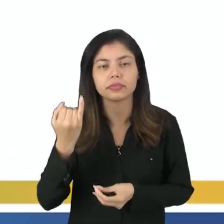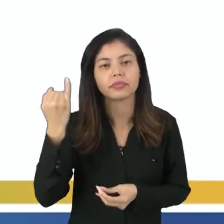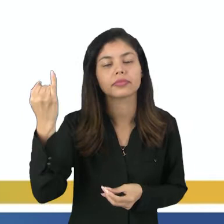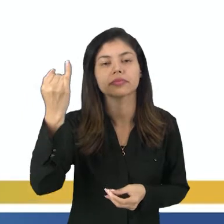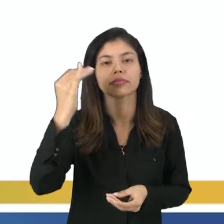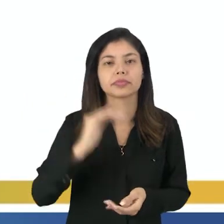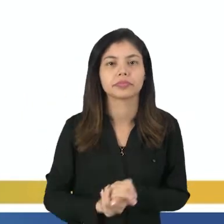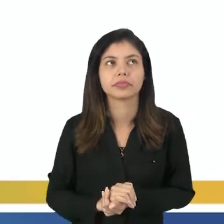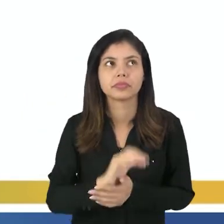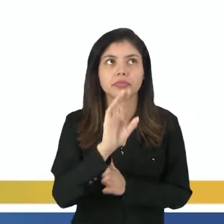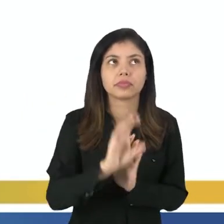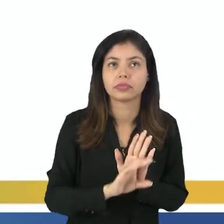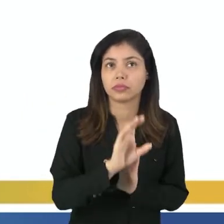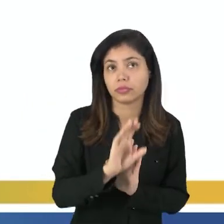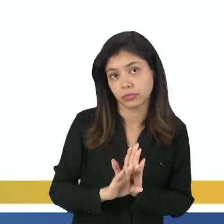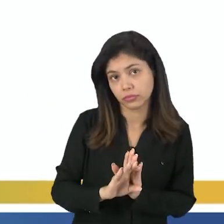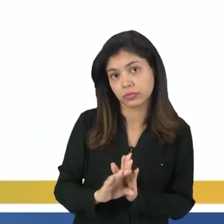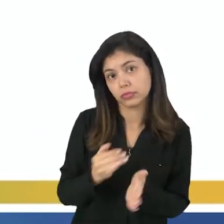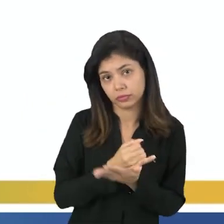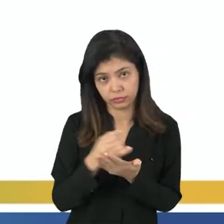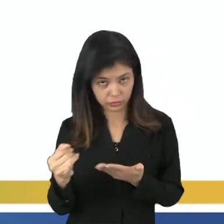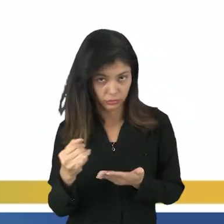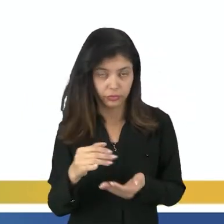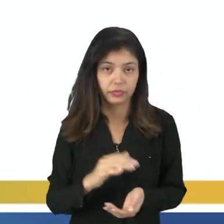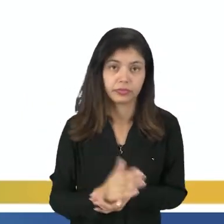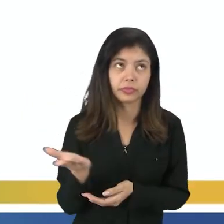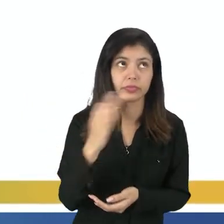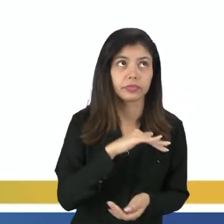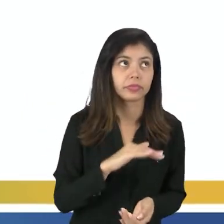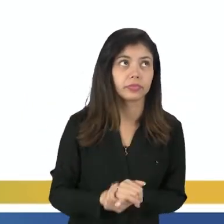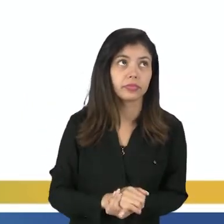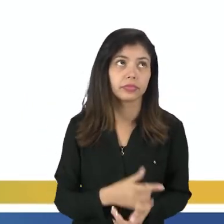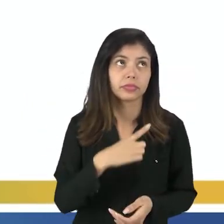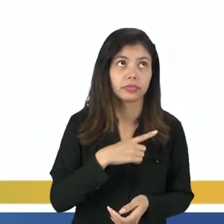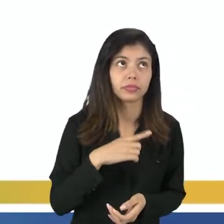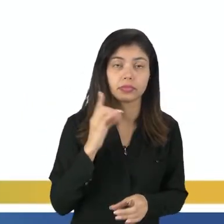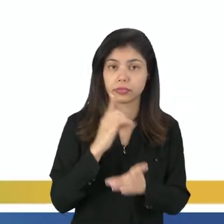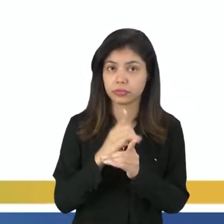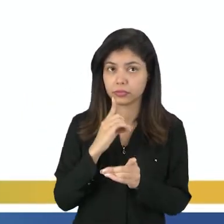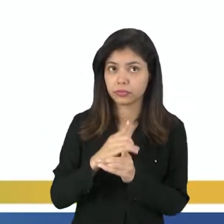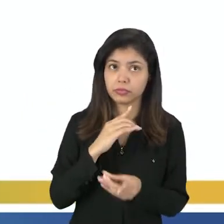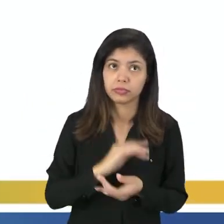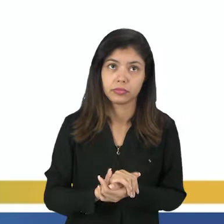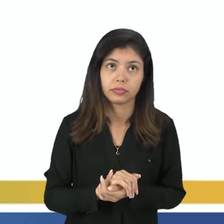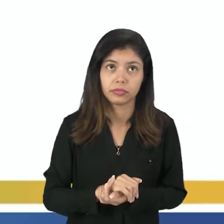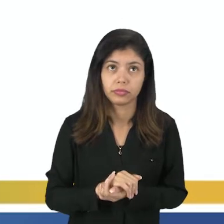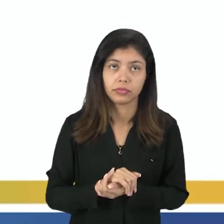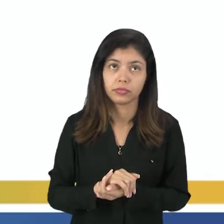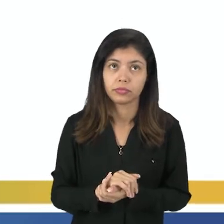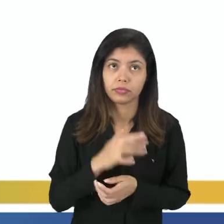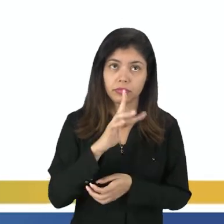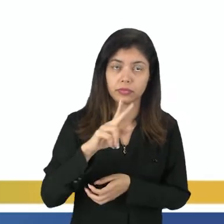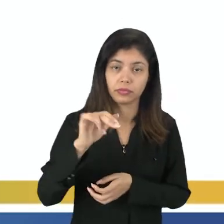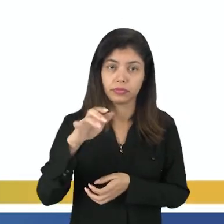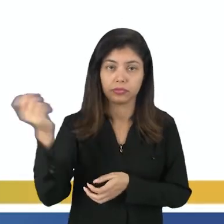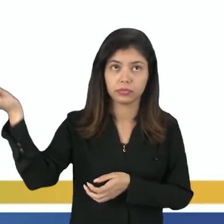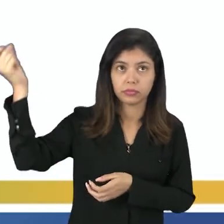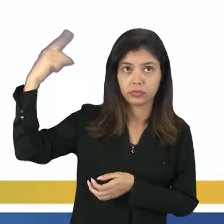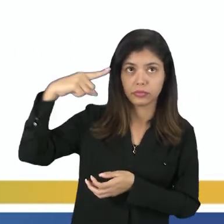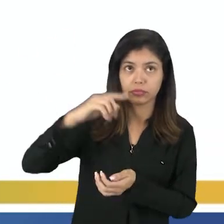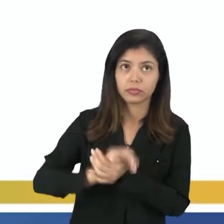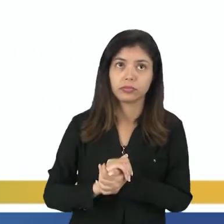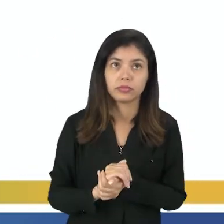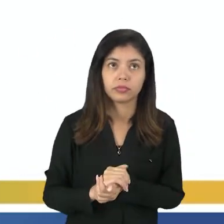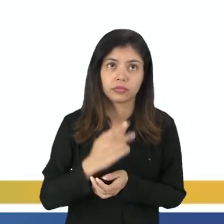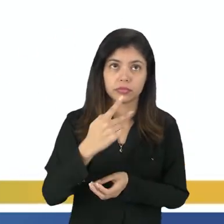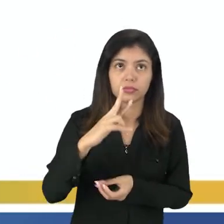princípios, né? Conceitos introdutórios ao estudo da óptica. Então vamos lá. Ó. Primeiro nós vamos identificar ali as fontes de luz,